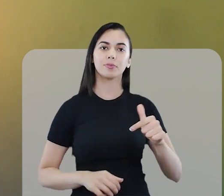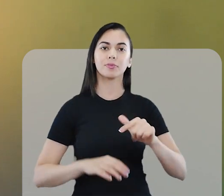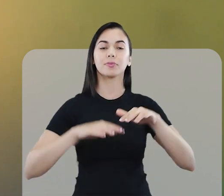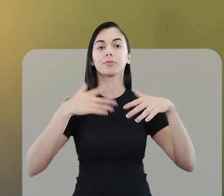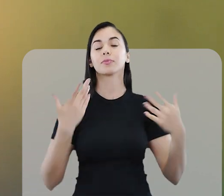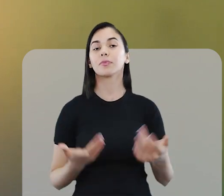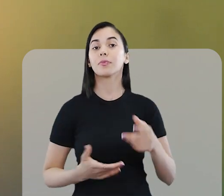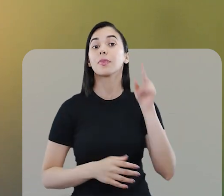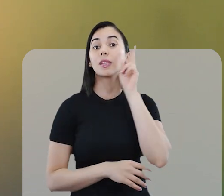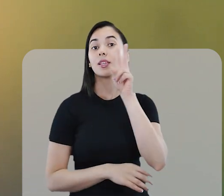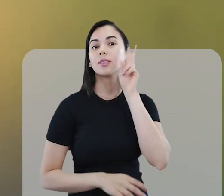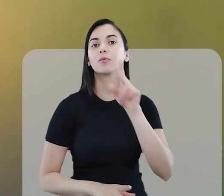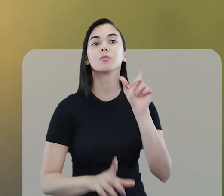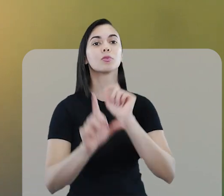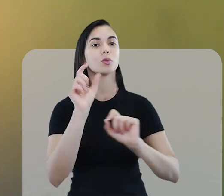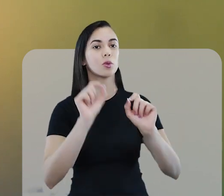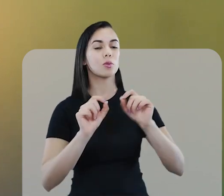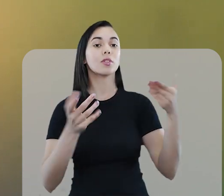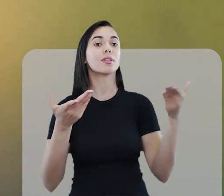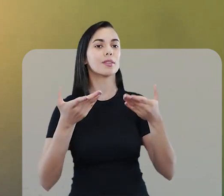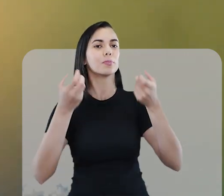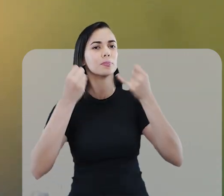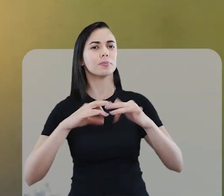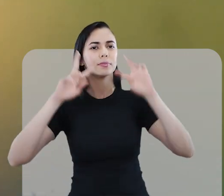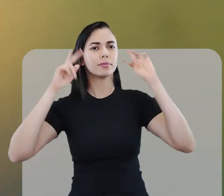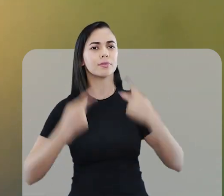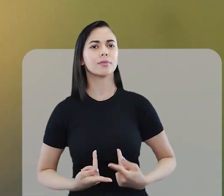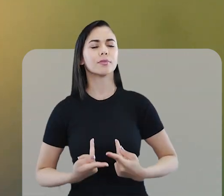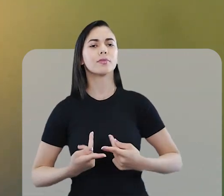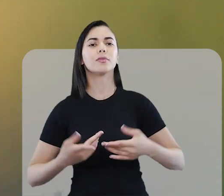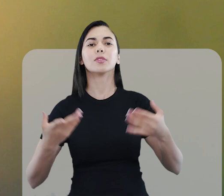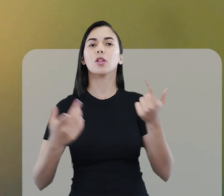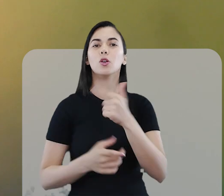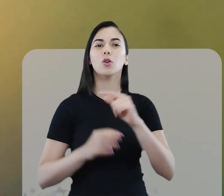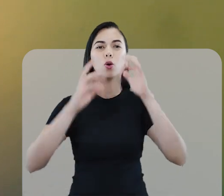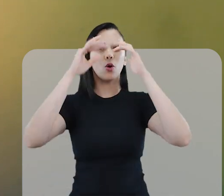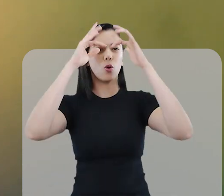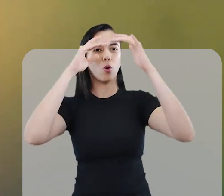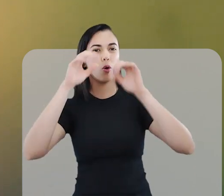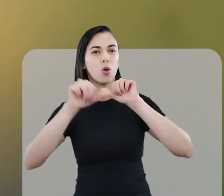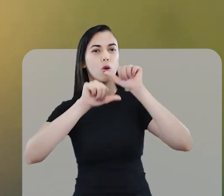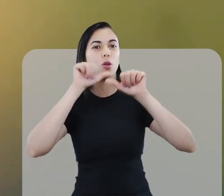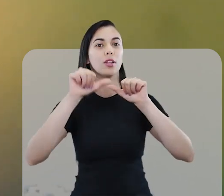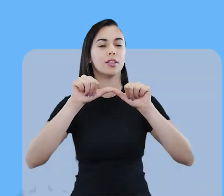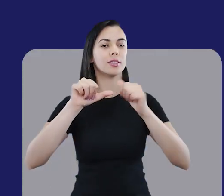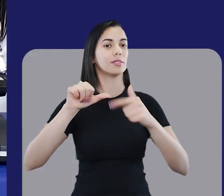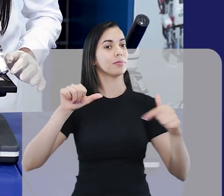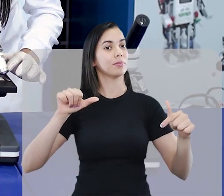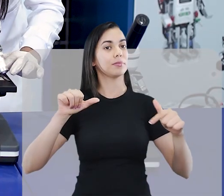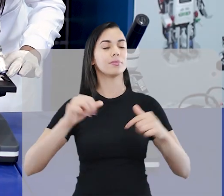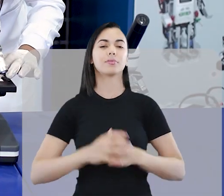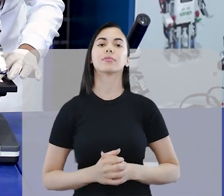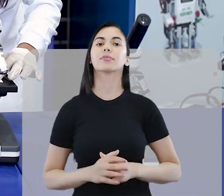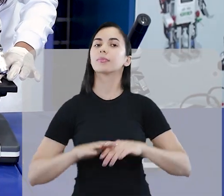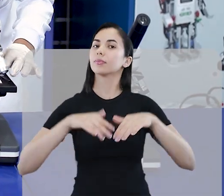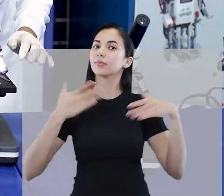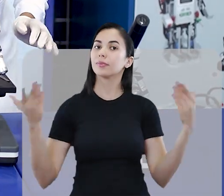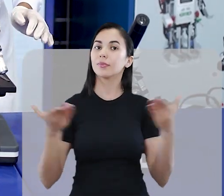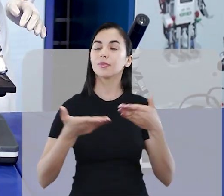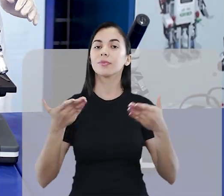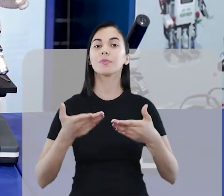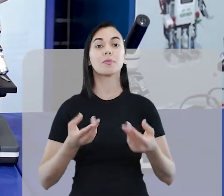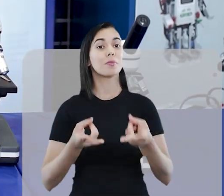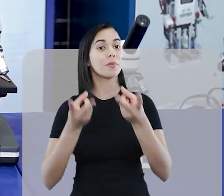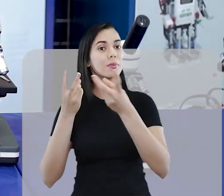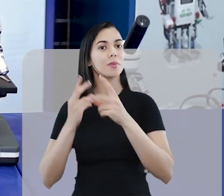nossos neurônios, falando agora do ser humano, nós não temos a reposição desses neurônios ao longo da vida. Agora, vamos observar